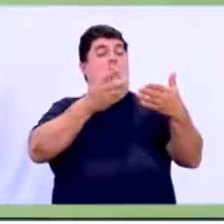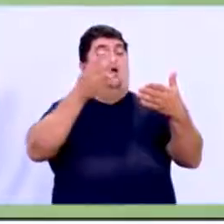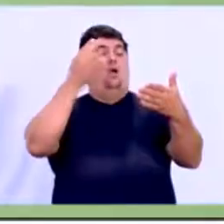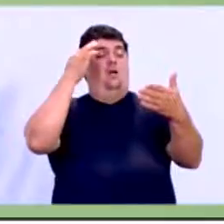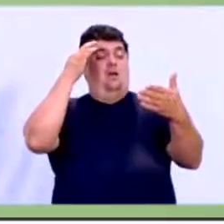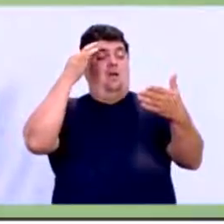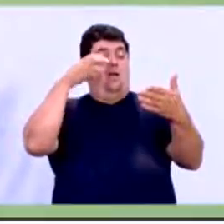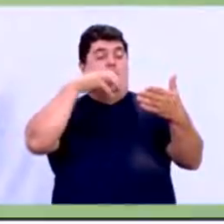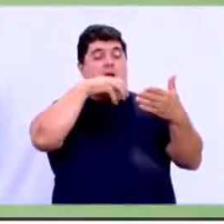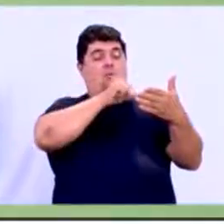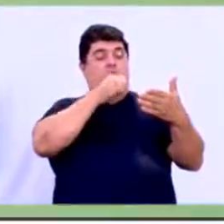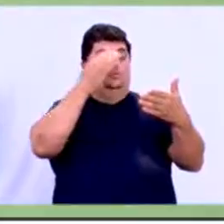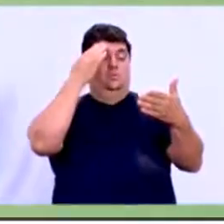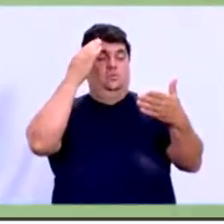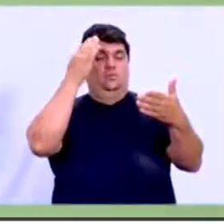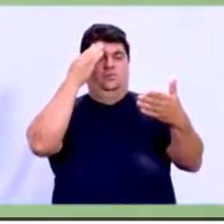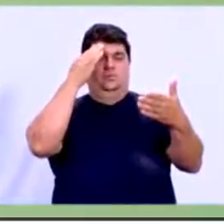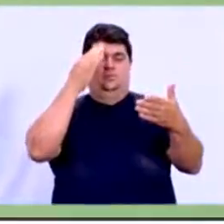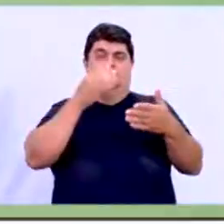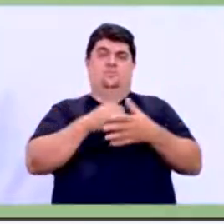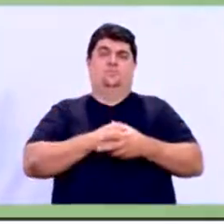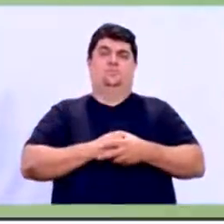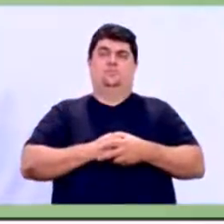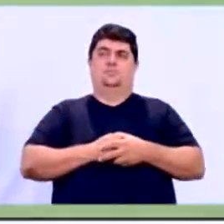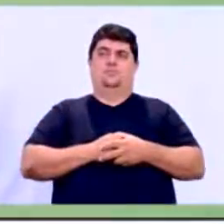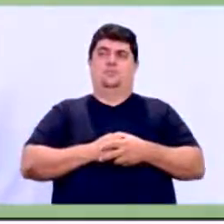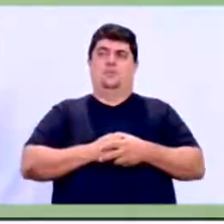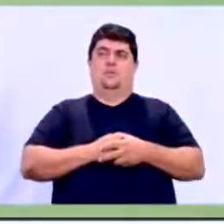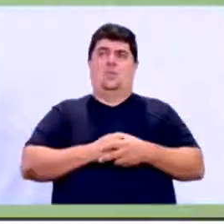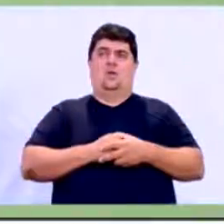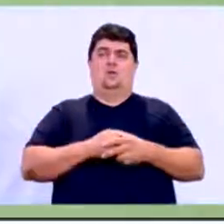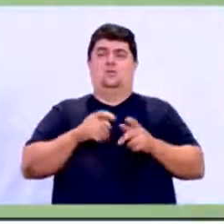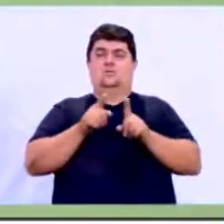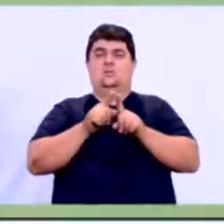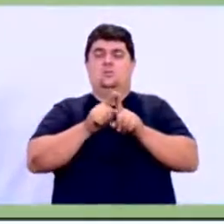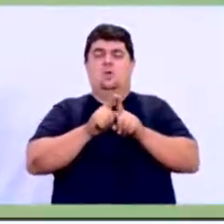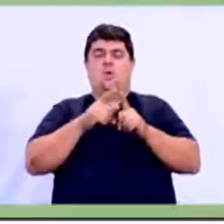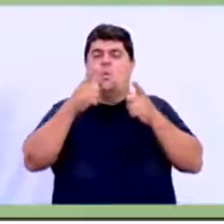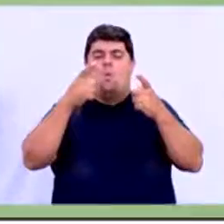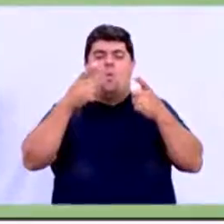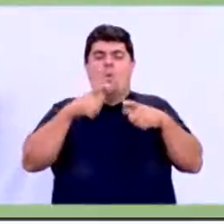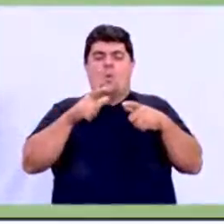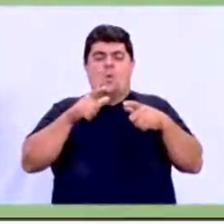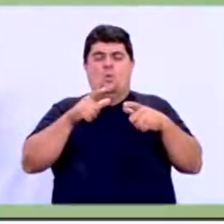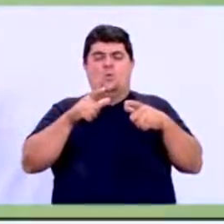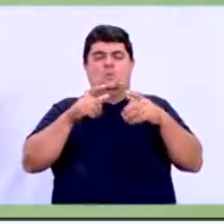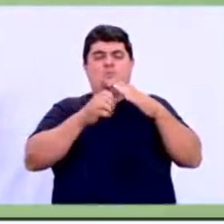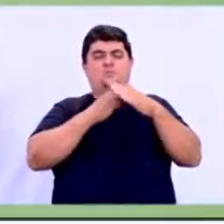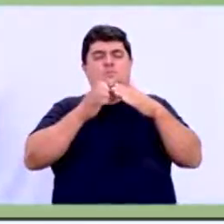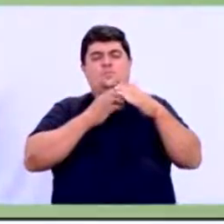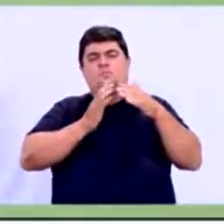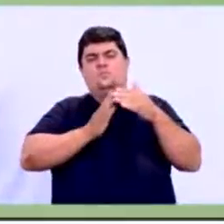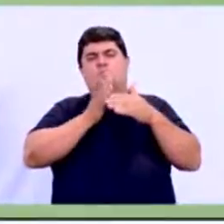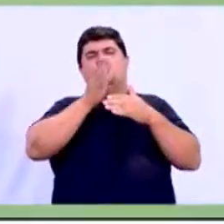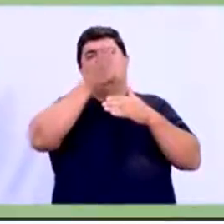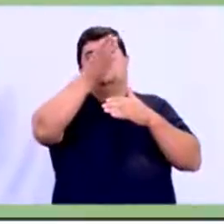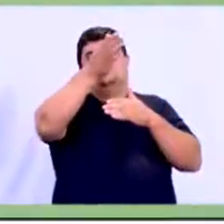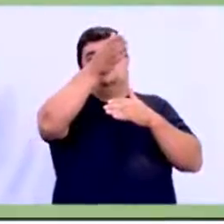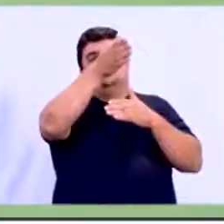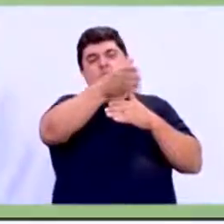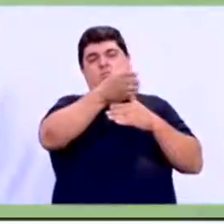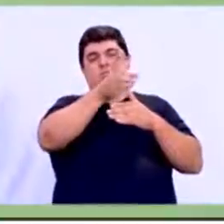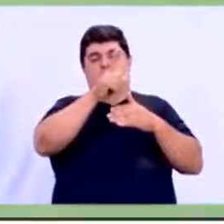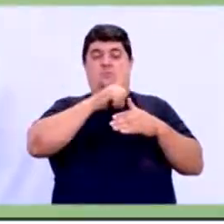na definição desses procedimentos e a direção do negócio. Então, ele acaba contribuindo também